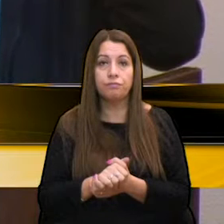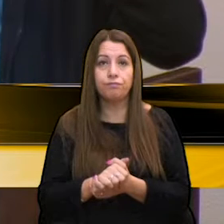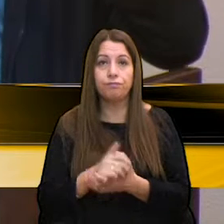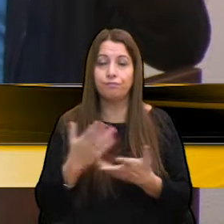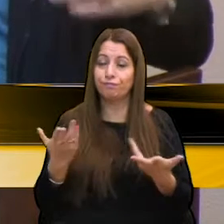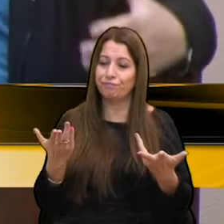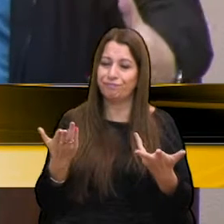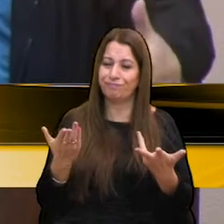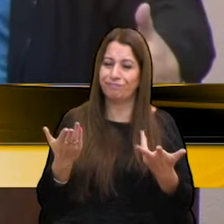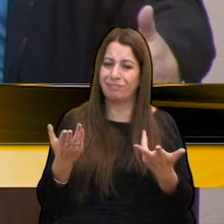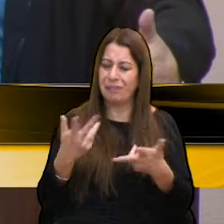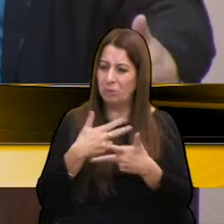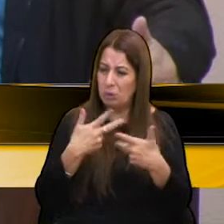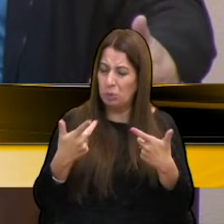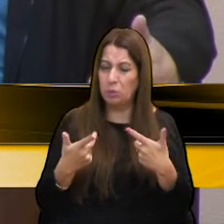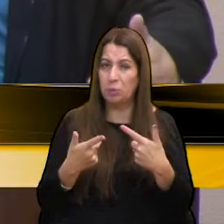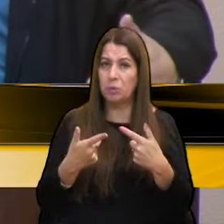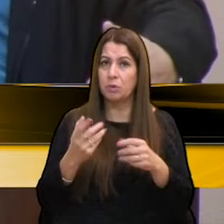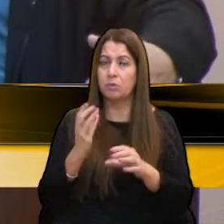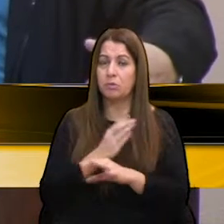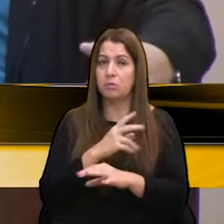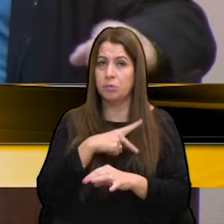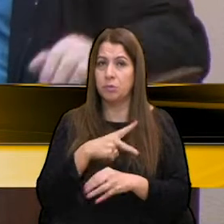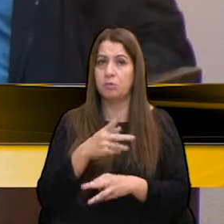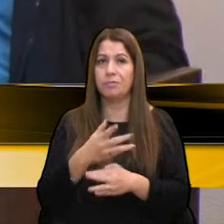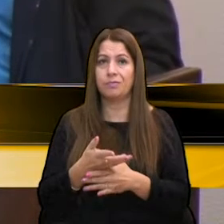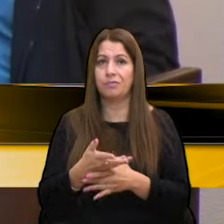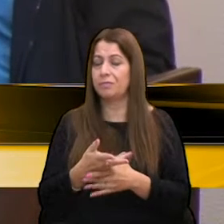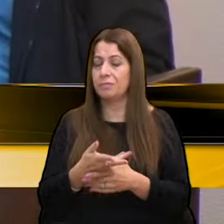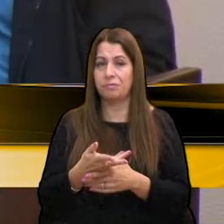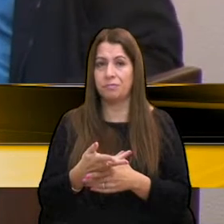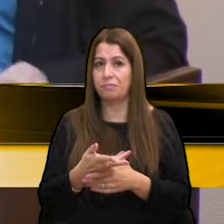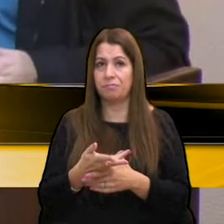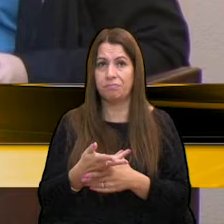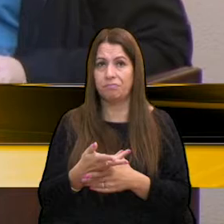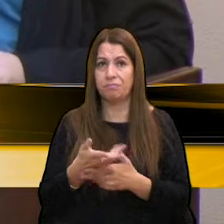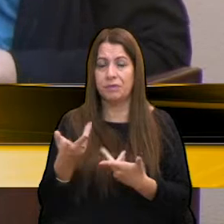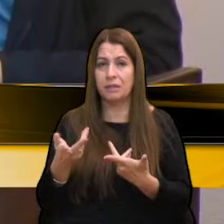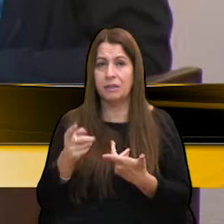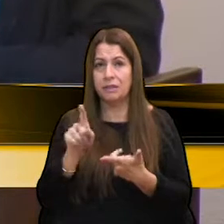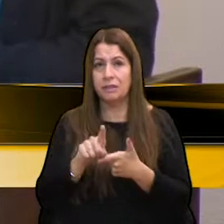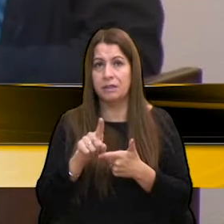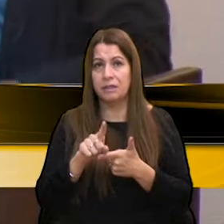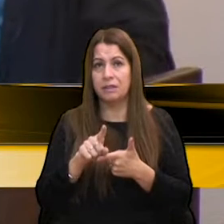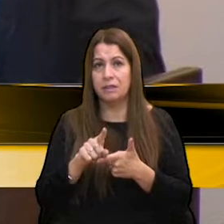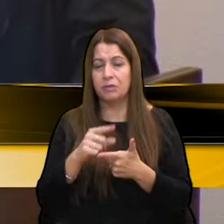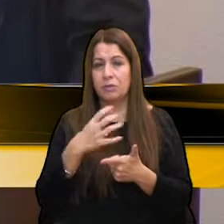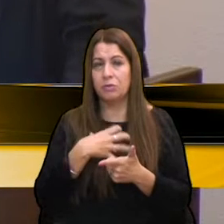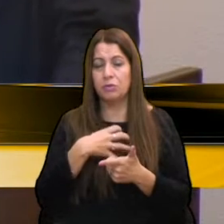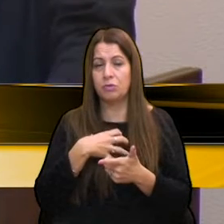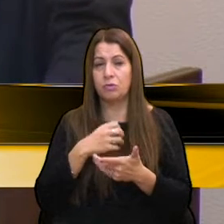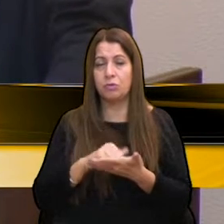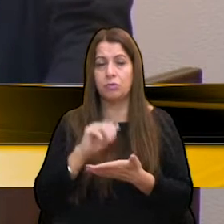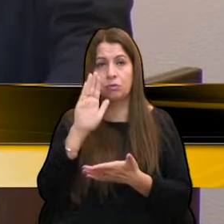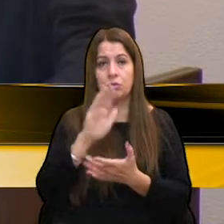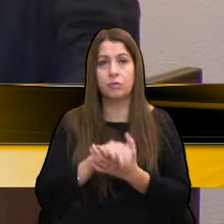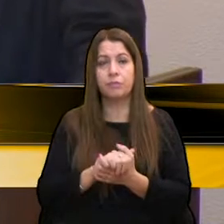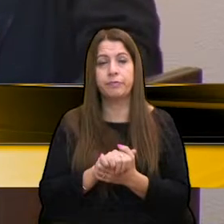é uma pequenez, e concluo, senhor presidente, é uma pequenez tão grande do ponto de vista da forma